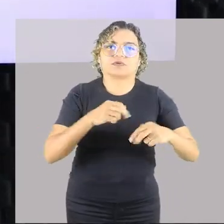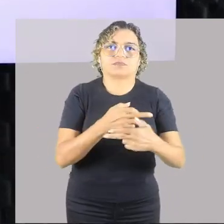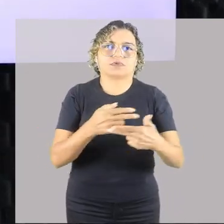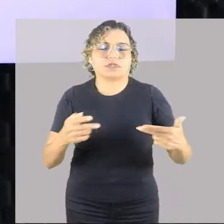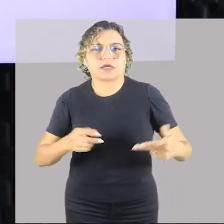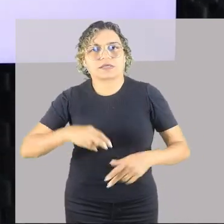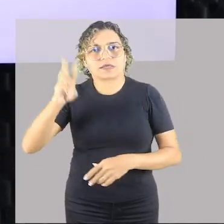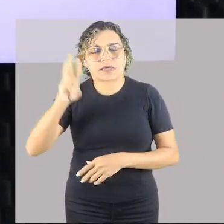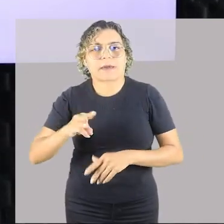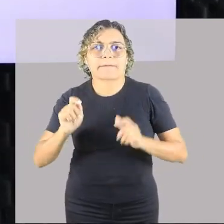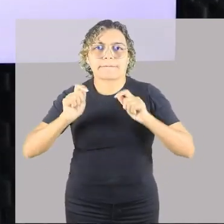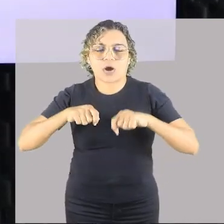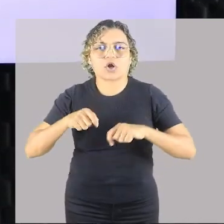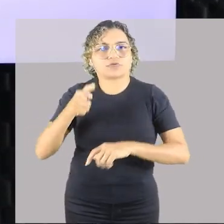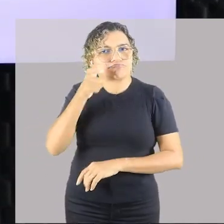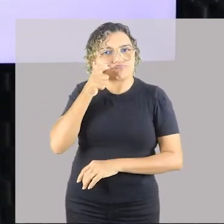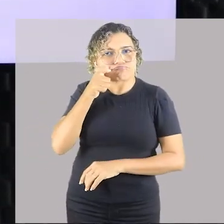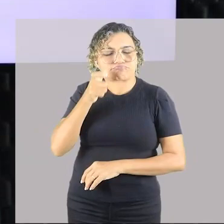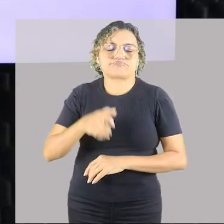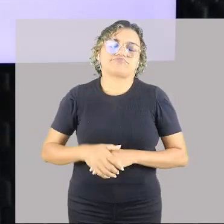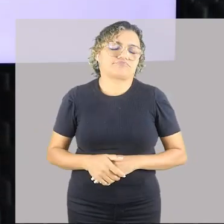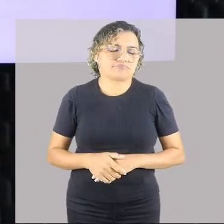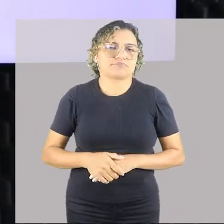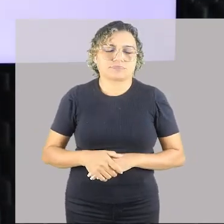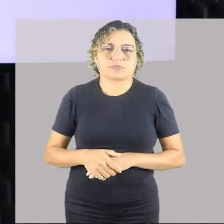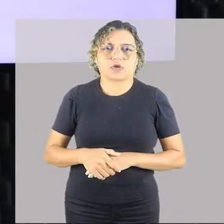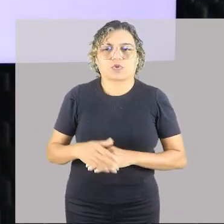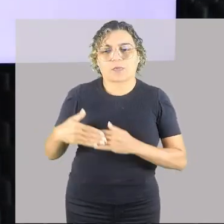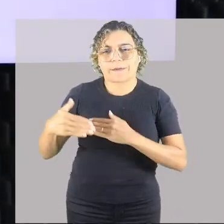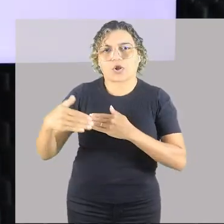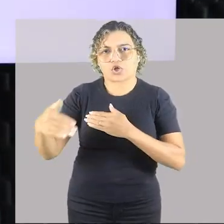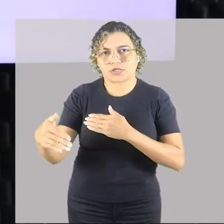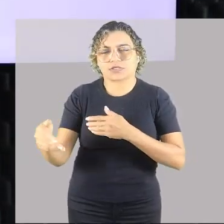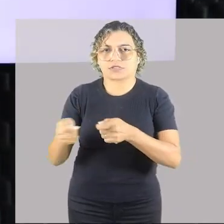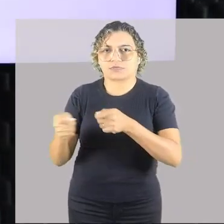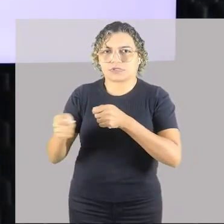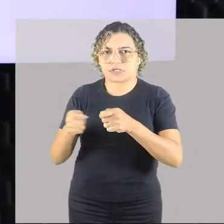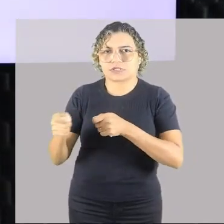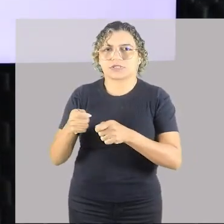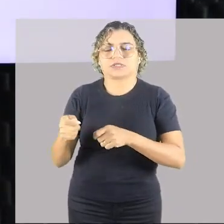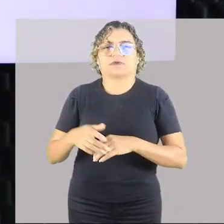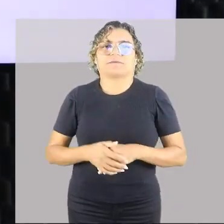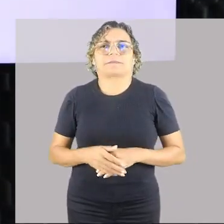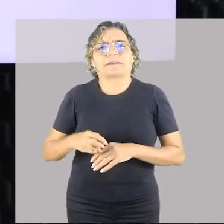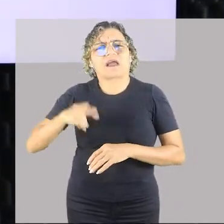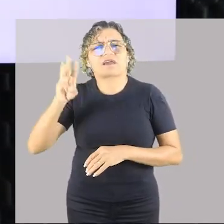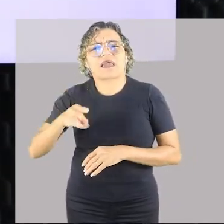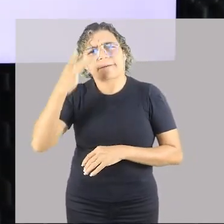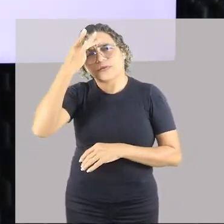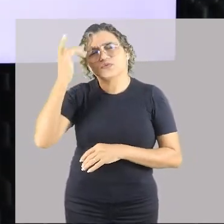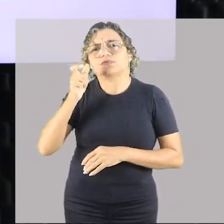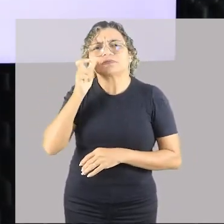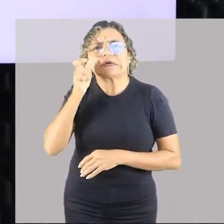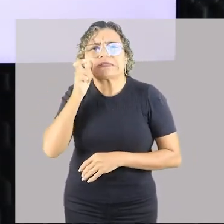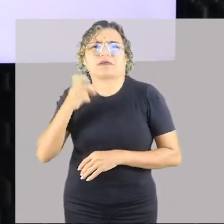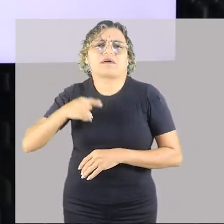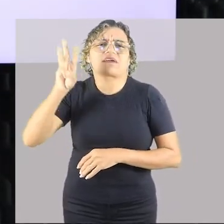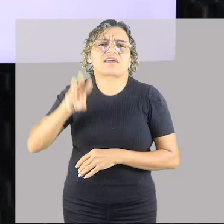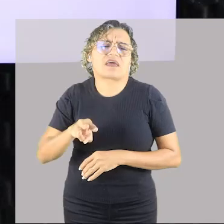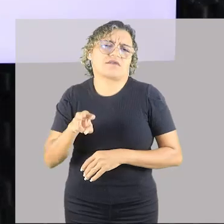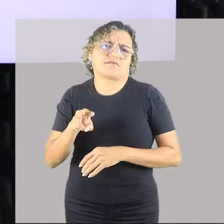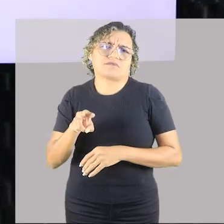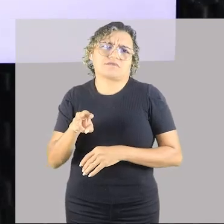possibilidades de quem pode figurar como interessado no processo administrativo disciplinar. Ou seja, quem são os interessados? Quem